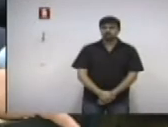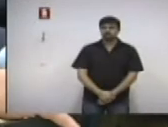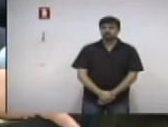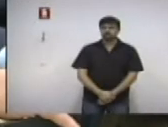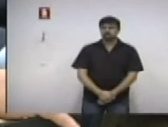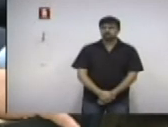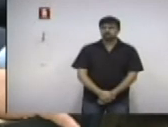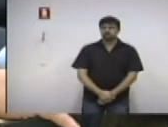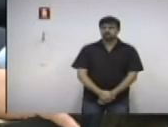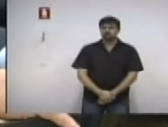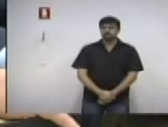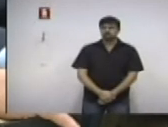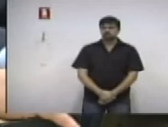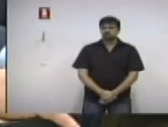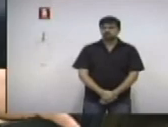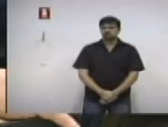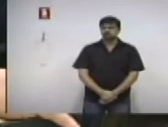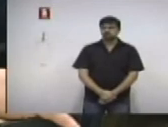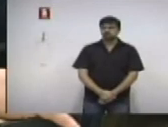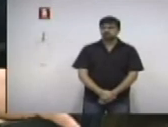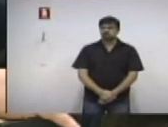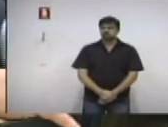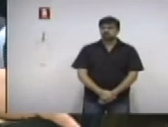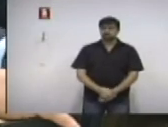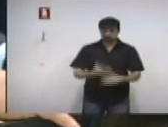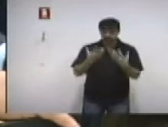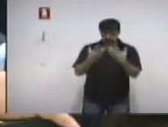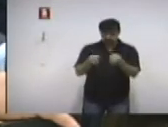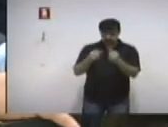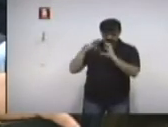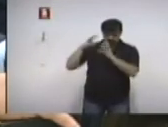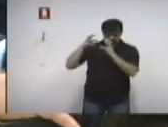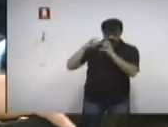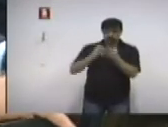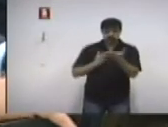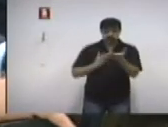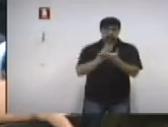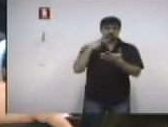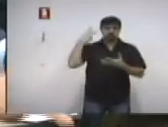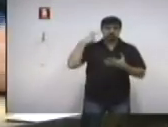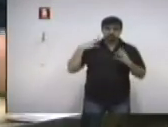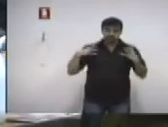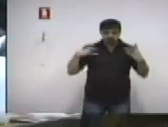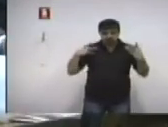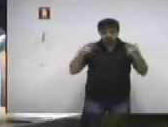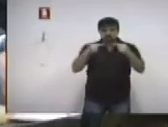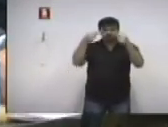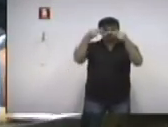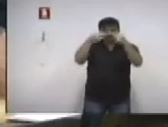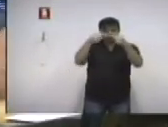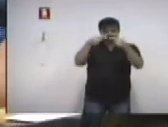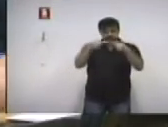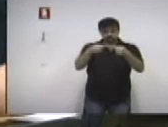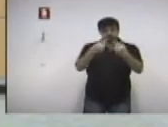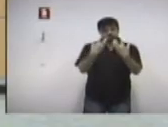E aí é favorável o projeto foi aprovado por unanimidade